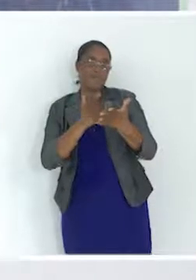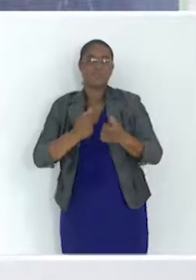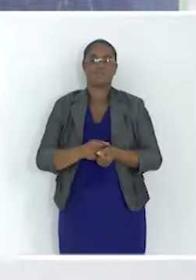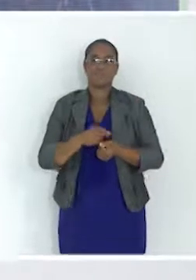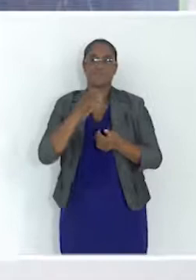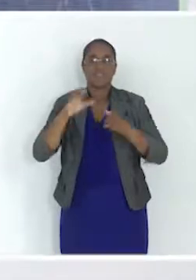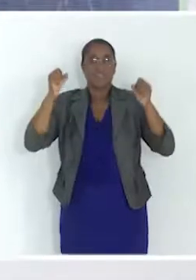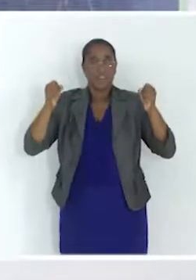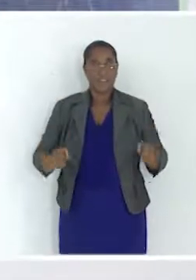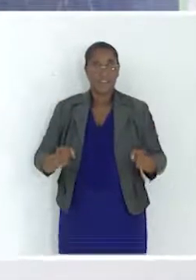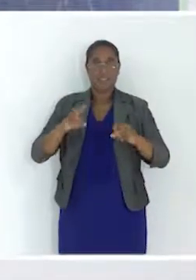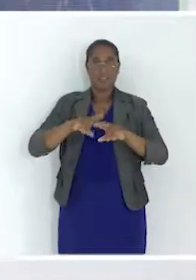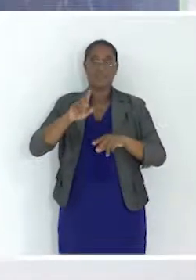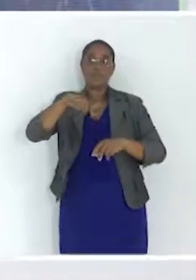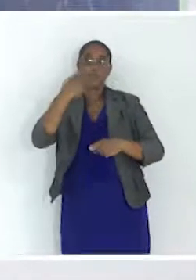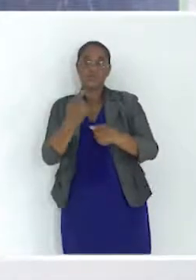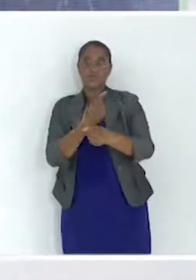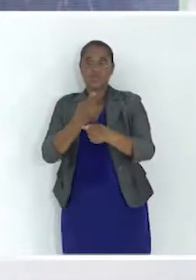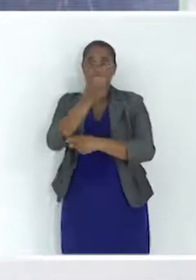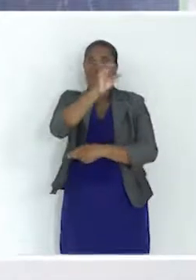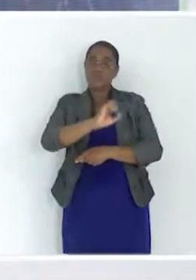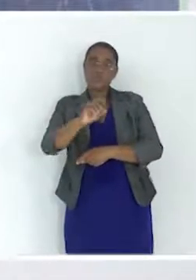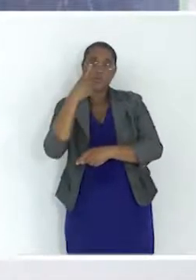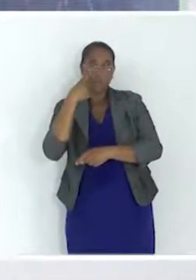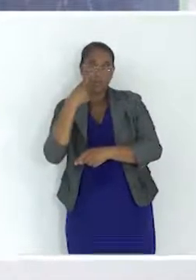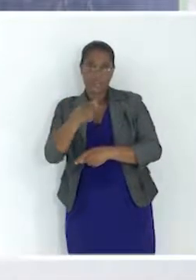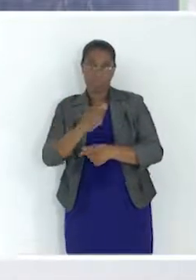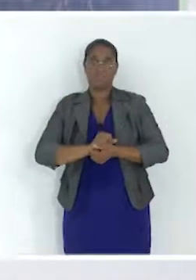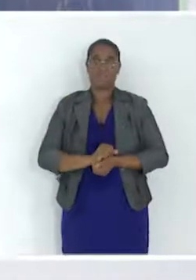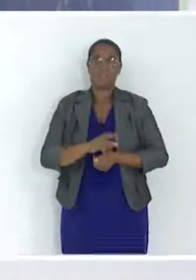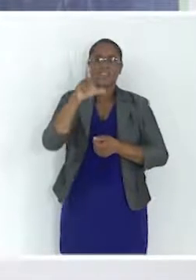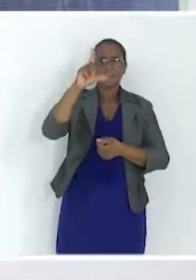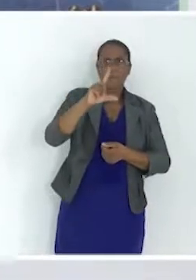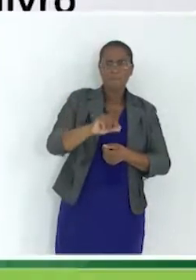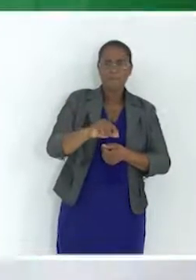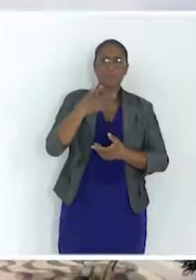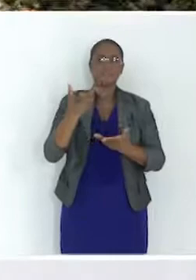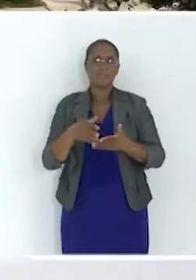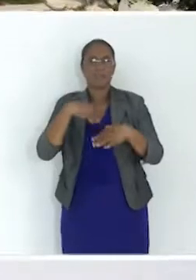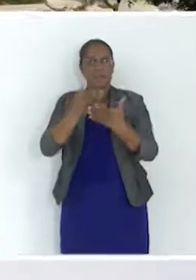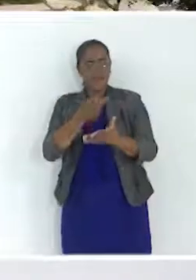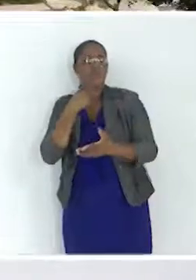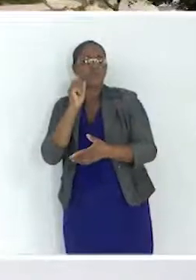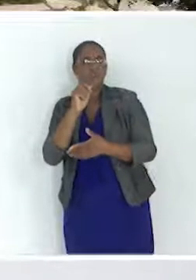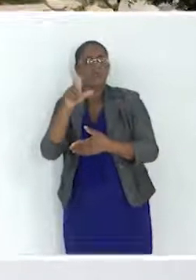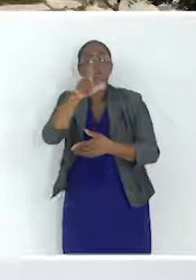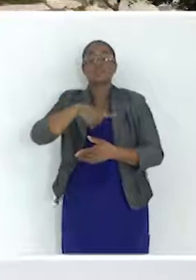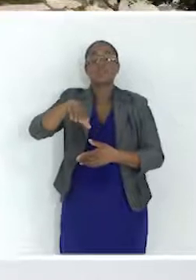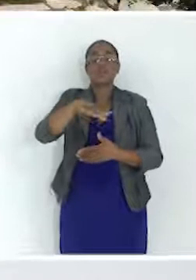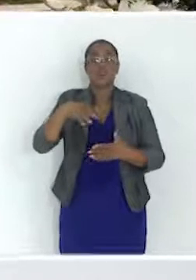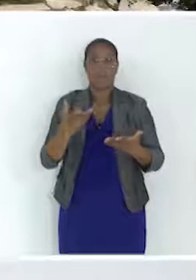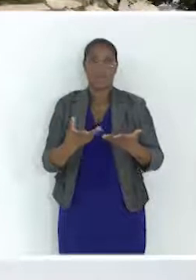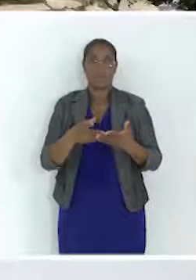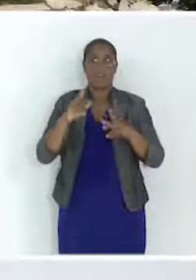vocês conhecem. Também servem para dar nome aos lugares, aeroporto,